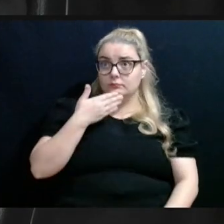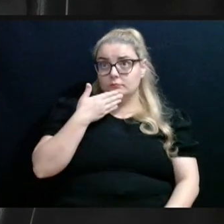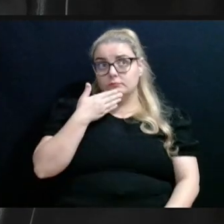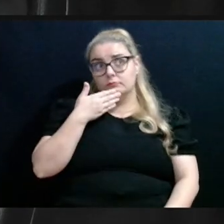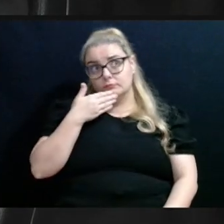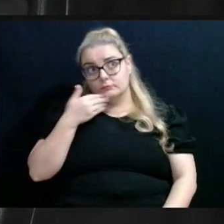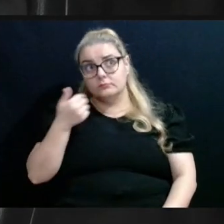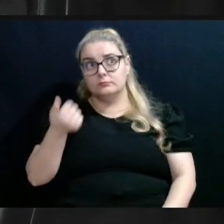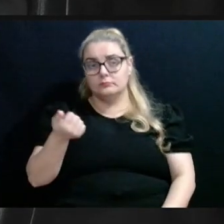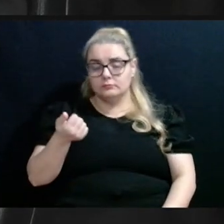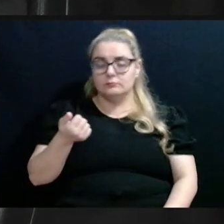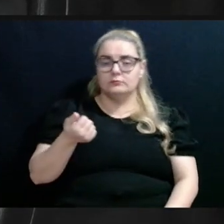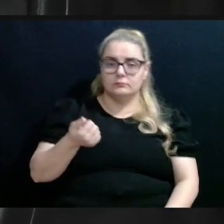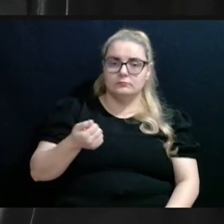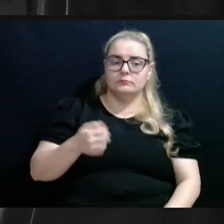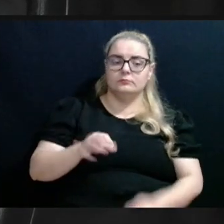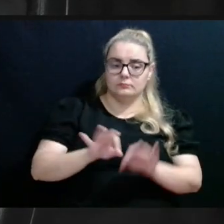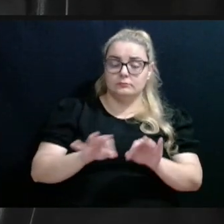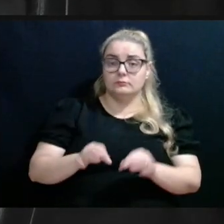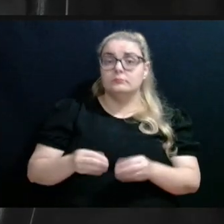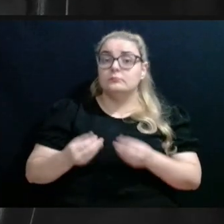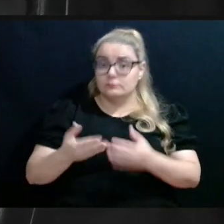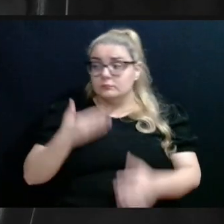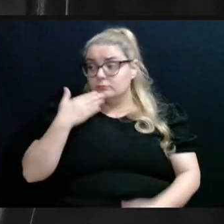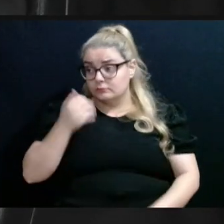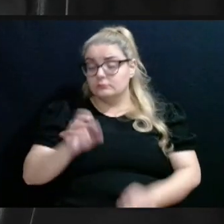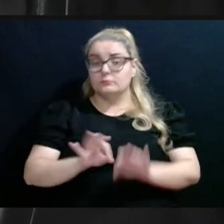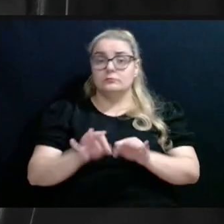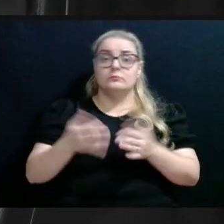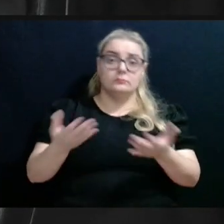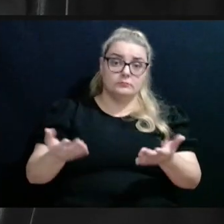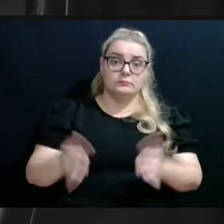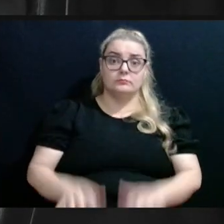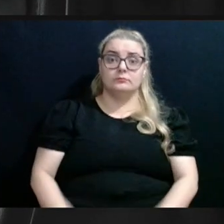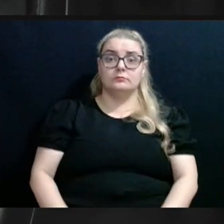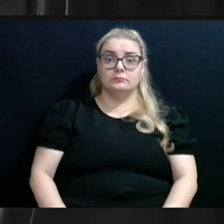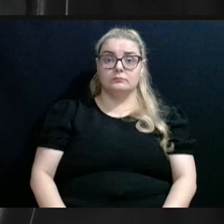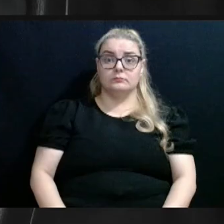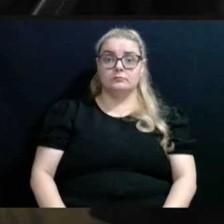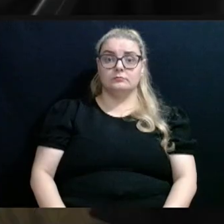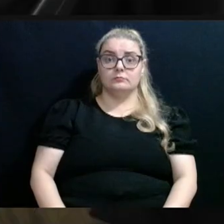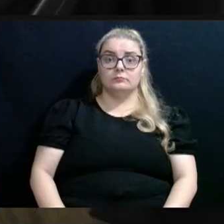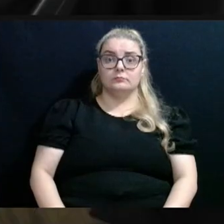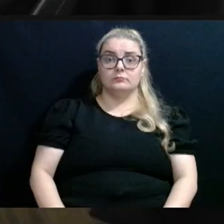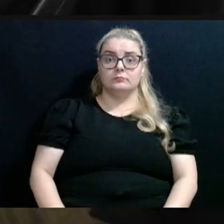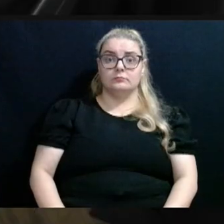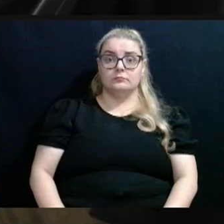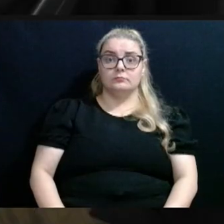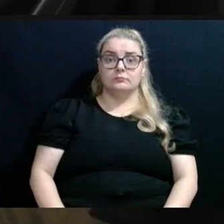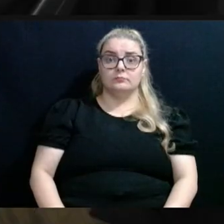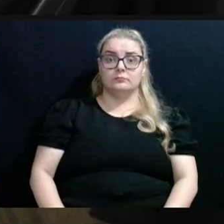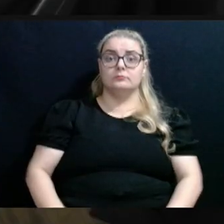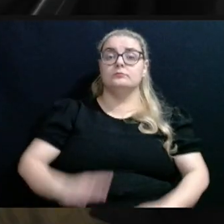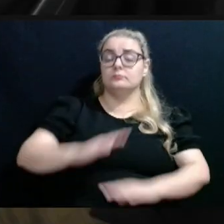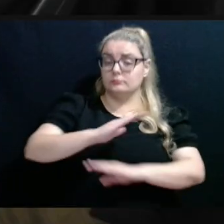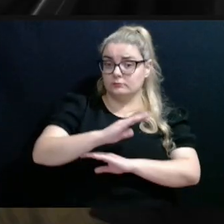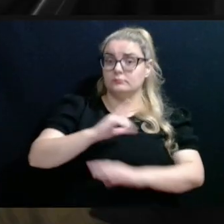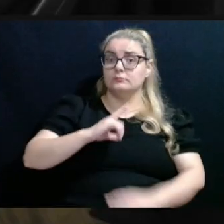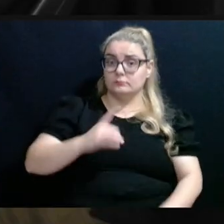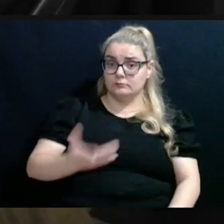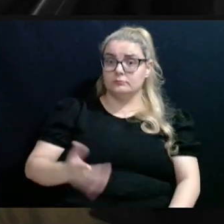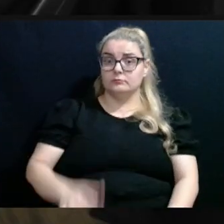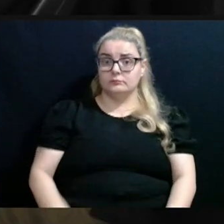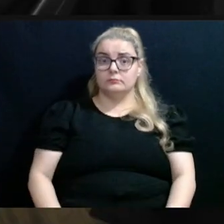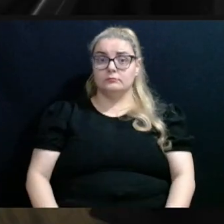trazer melhoras ao projeto, e trouxe melhoras ao projeto. Enfim, a Câmara Municipal tem